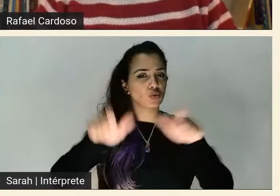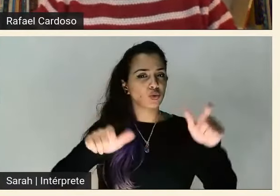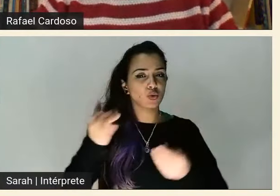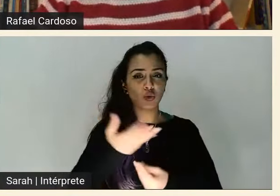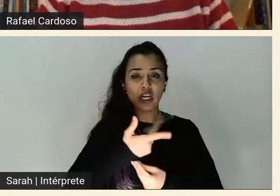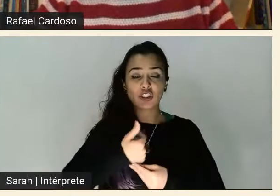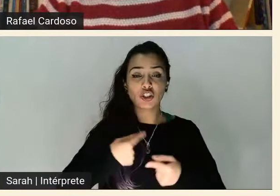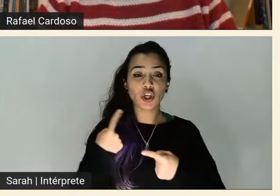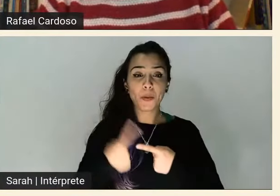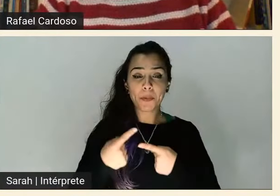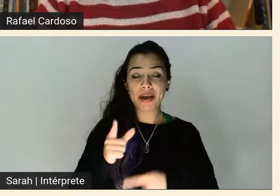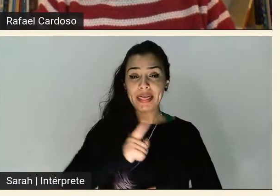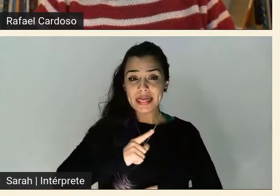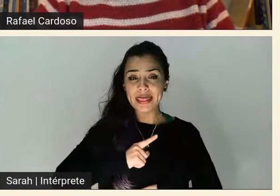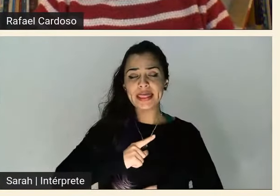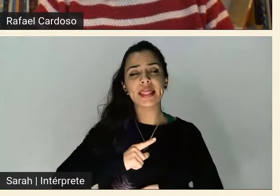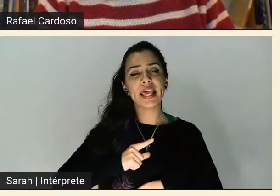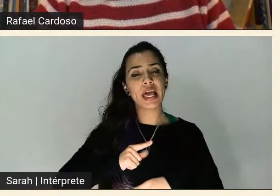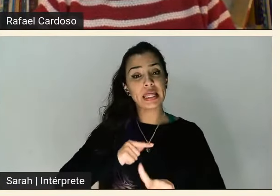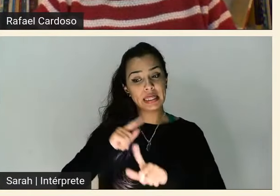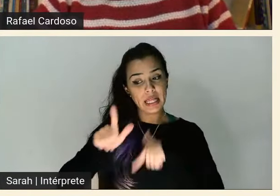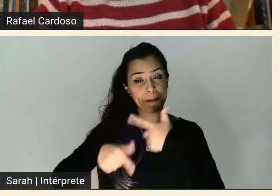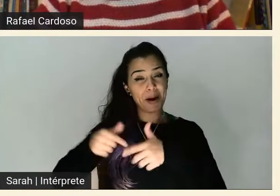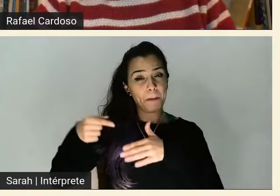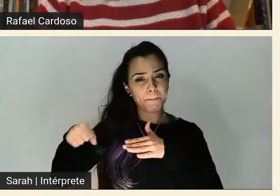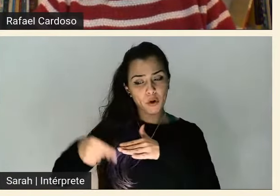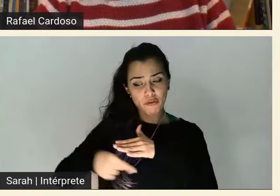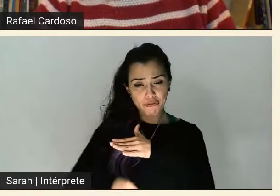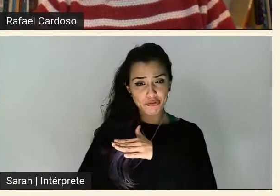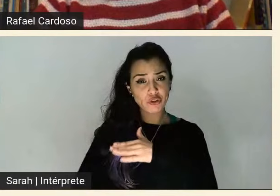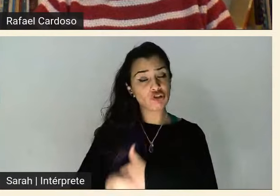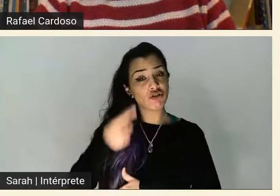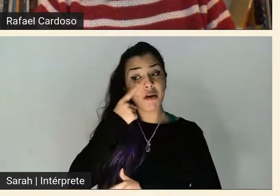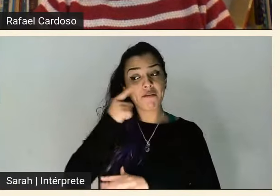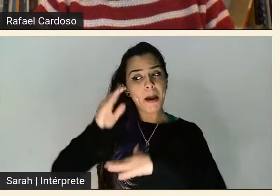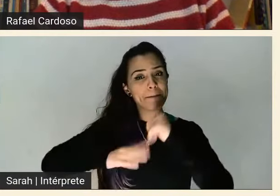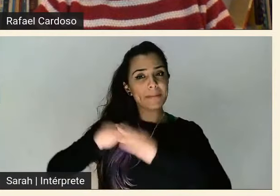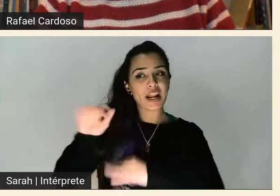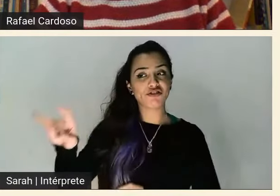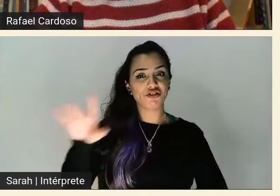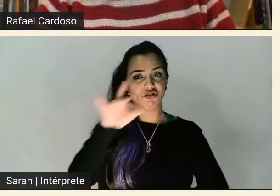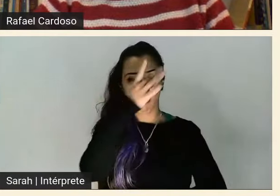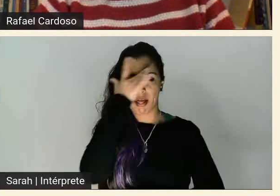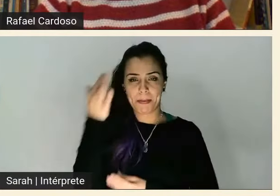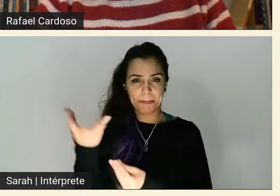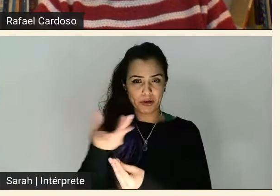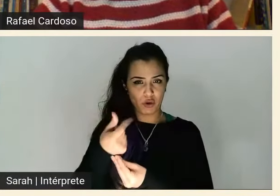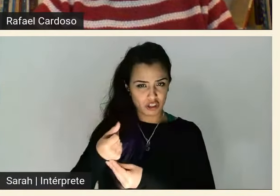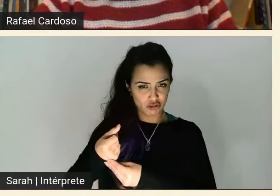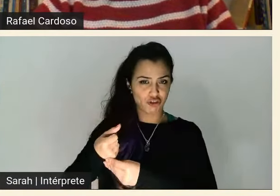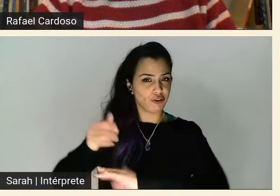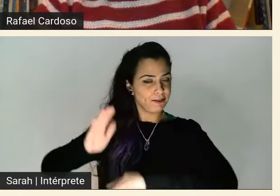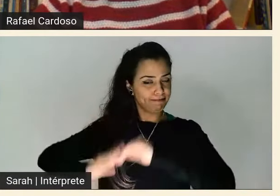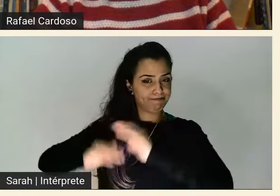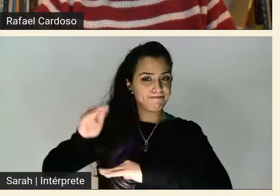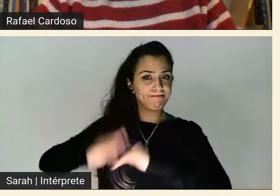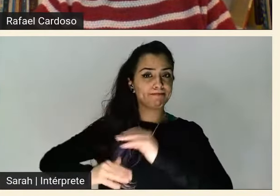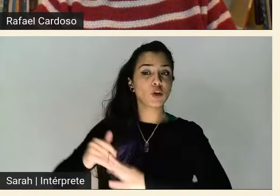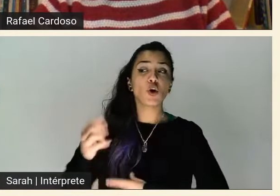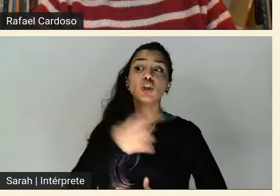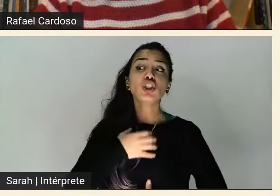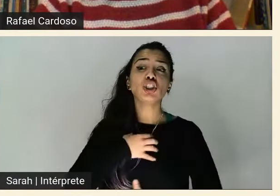existiria um trabalho muito profundo de olhar as práticas desses artistas. Como é que esses artistas estão